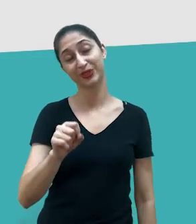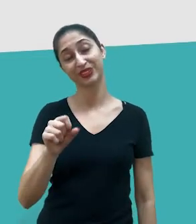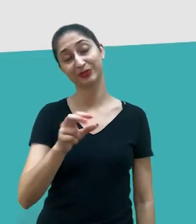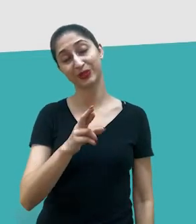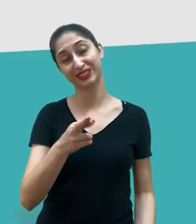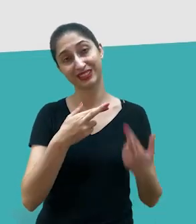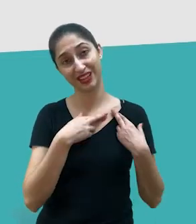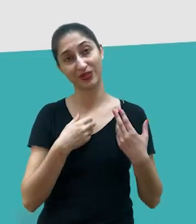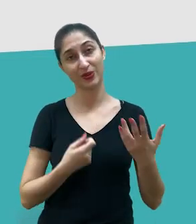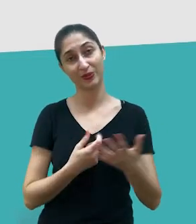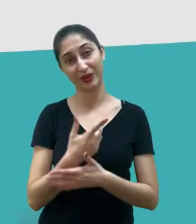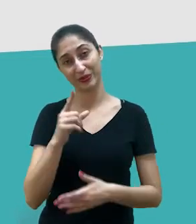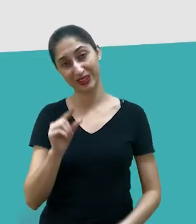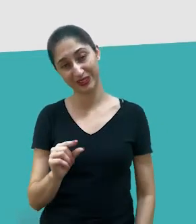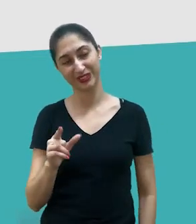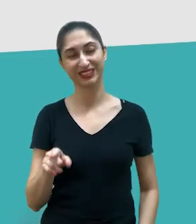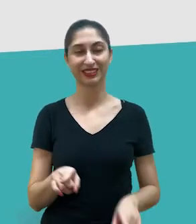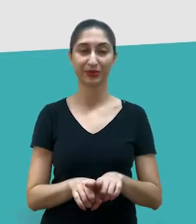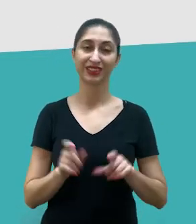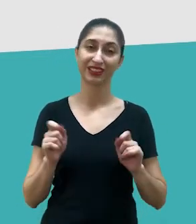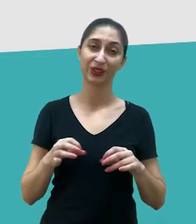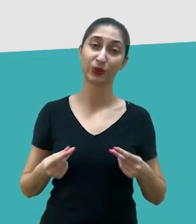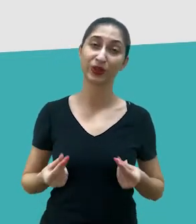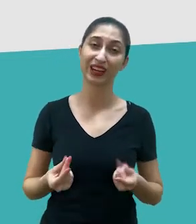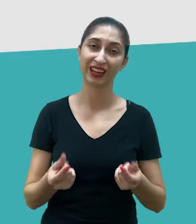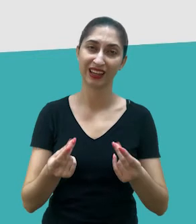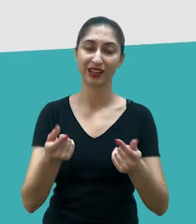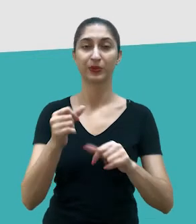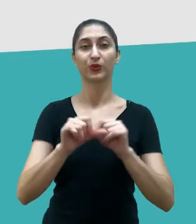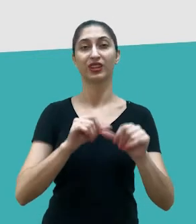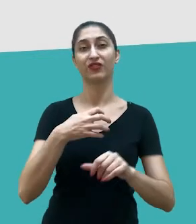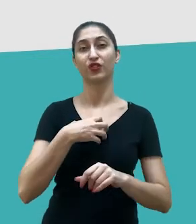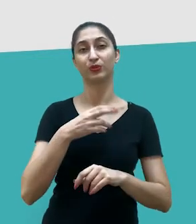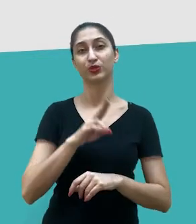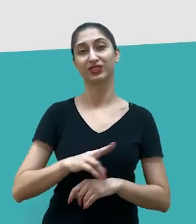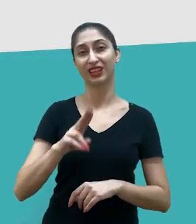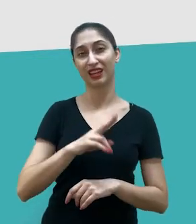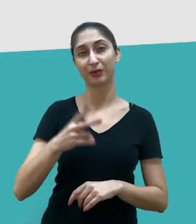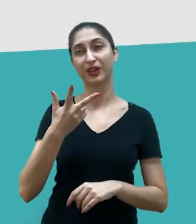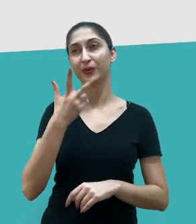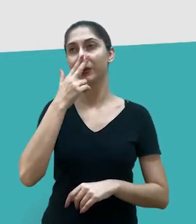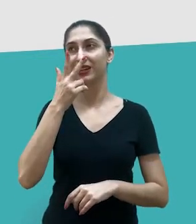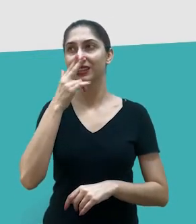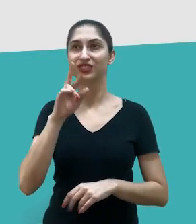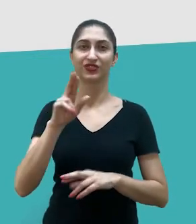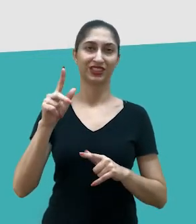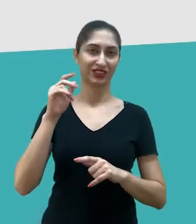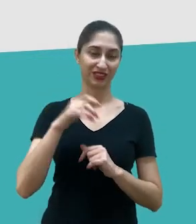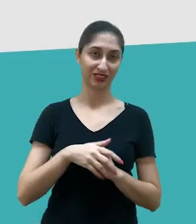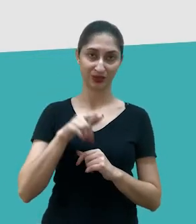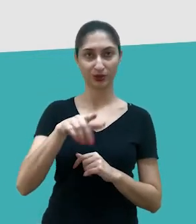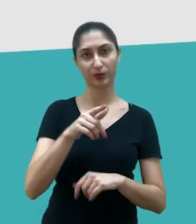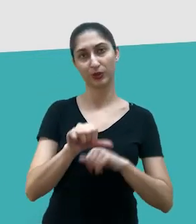responsável, comprar menos e fazer durar, mudar o jeito de usar para parecer diferente. Então, isso é uma